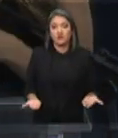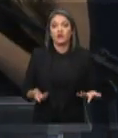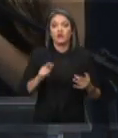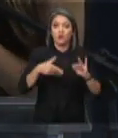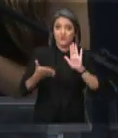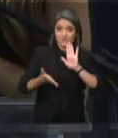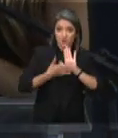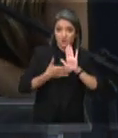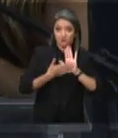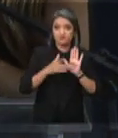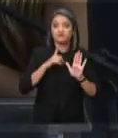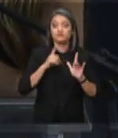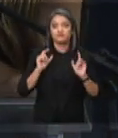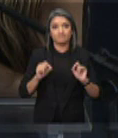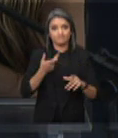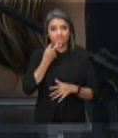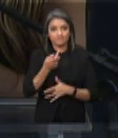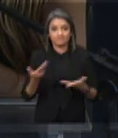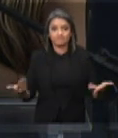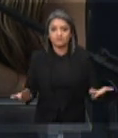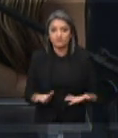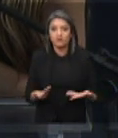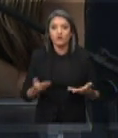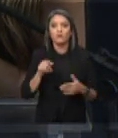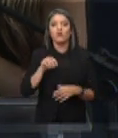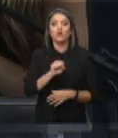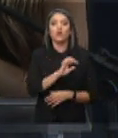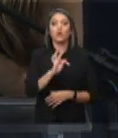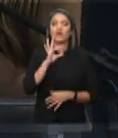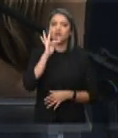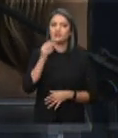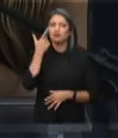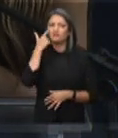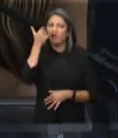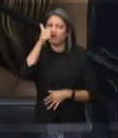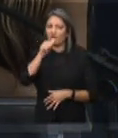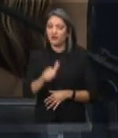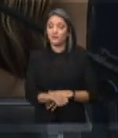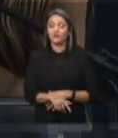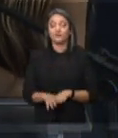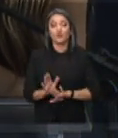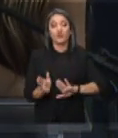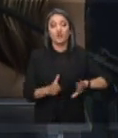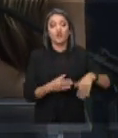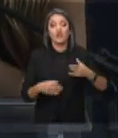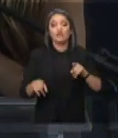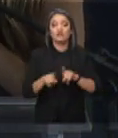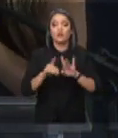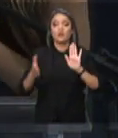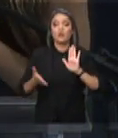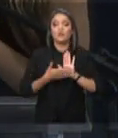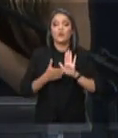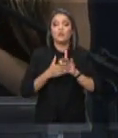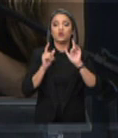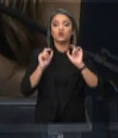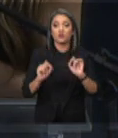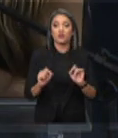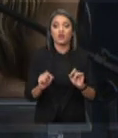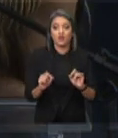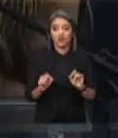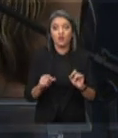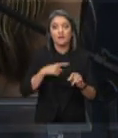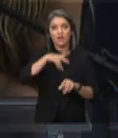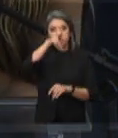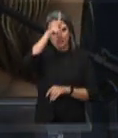proposições que trago aqui para que esta corte possa avaliar também gostaria de trazer como proposição que a gente possa